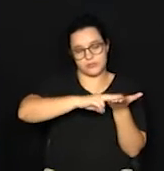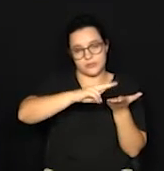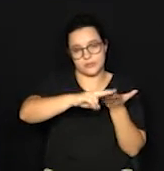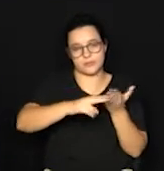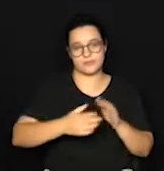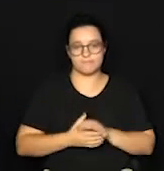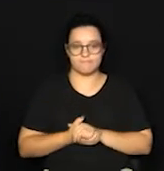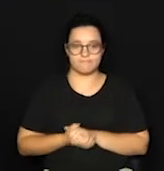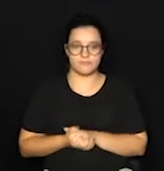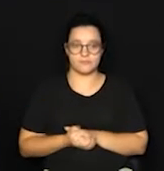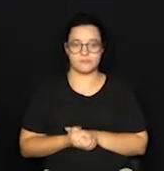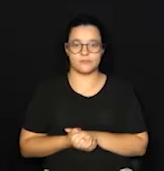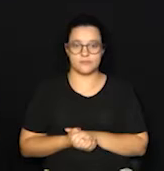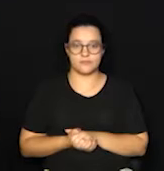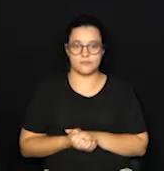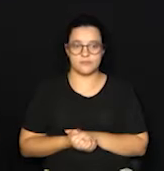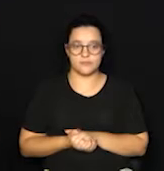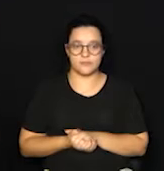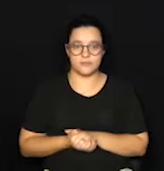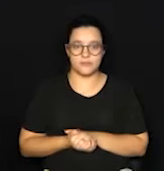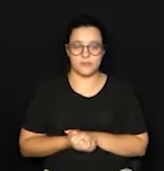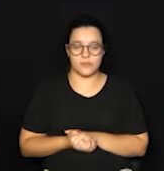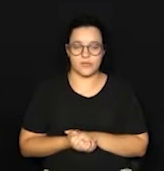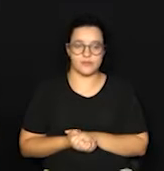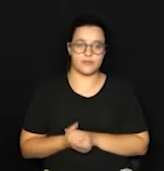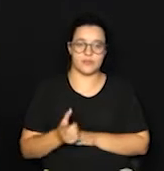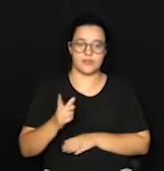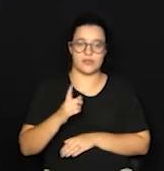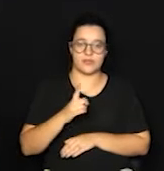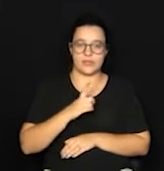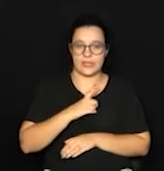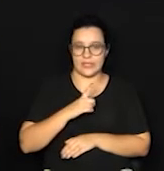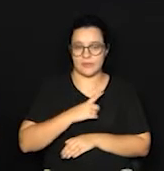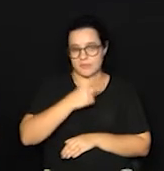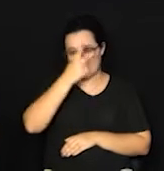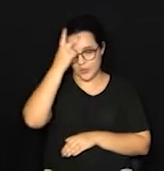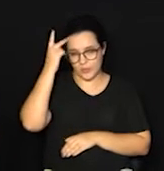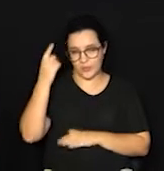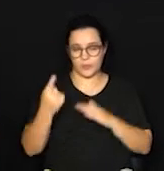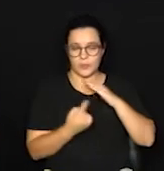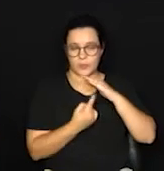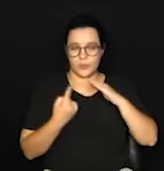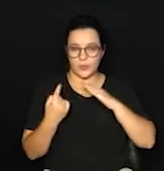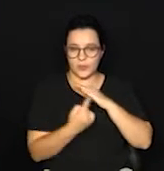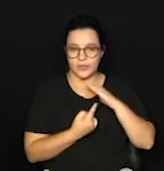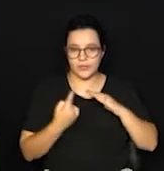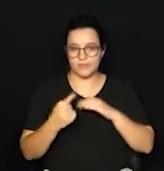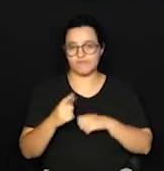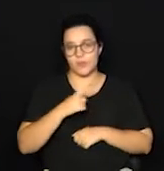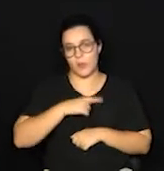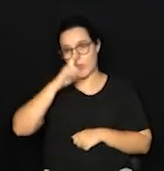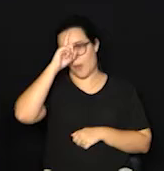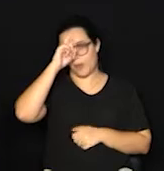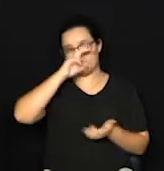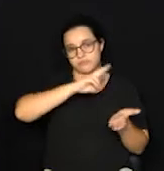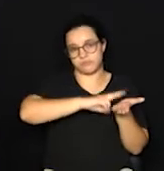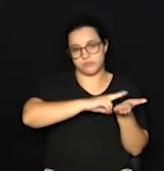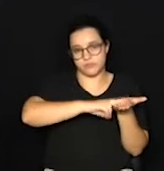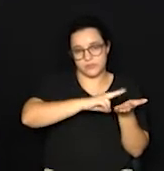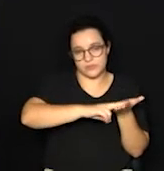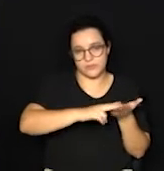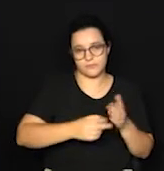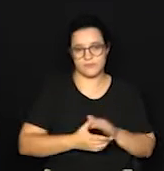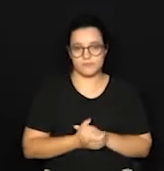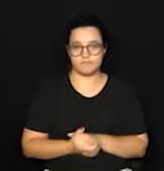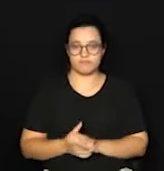então da internação, já que a gente está falando das pessoas isoladas, porque elas que não estão isoladas estão internadas. E olha, a